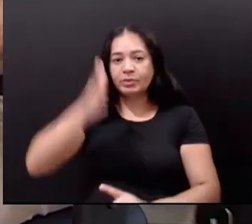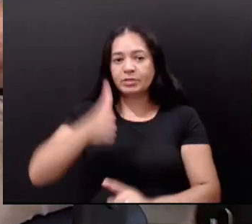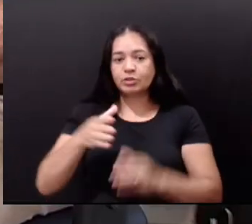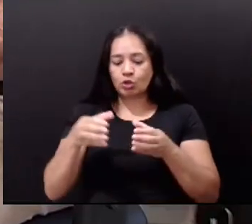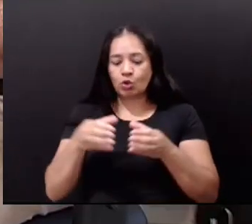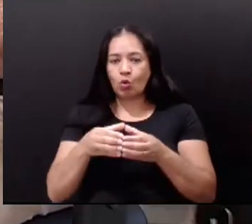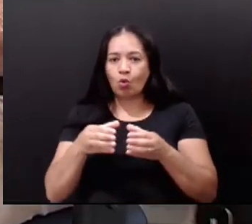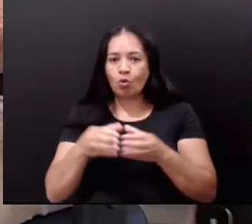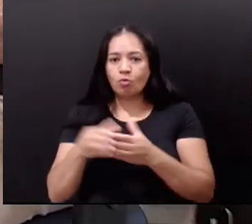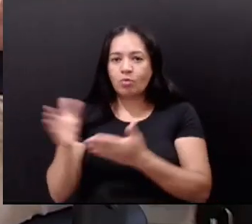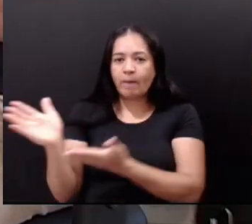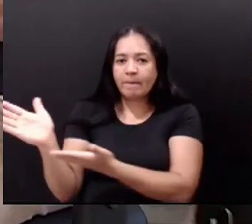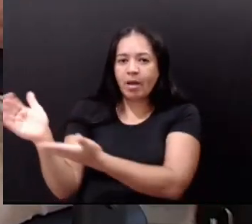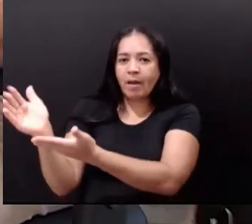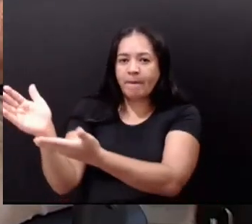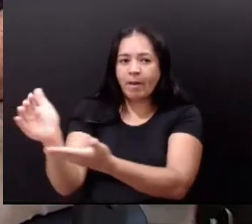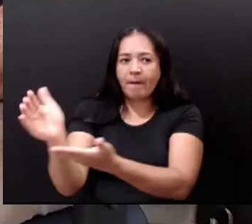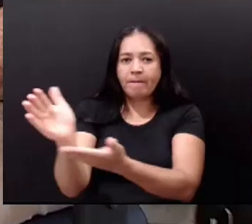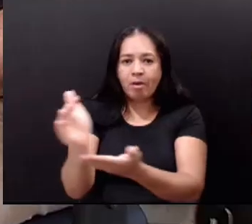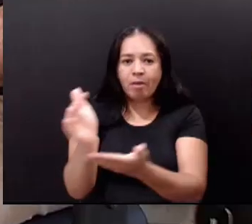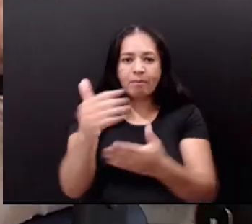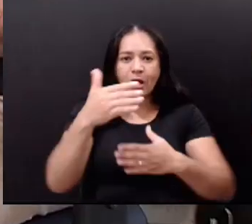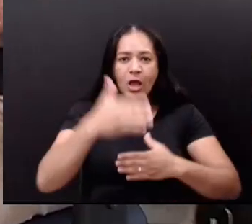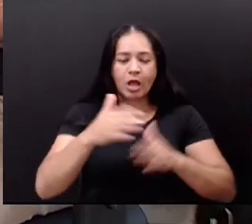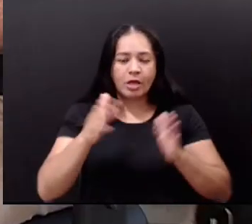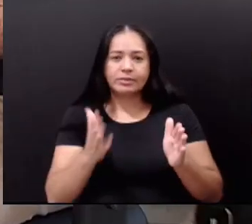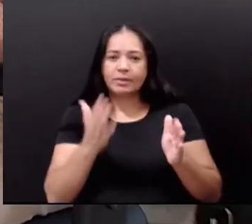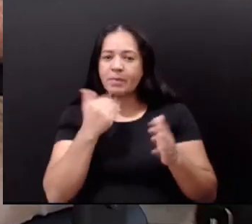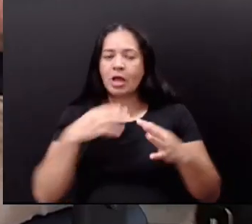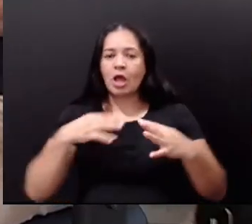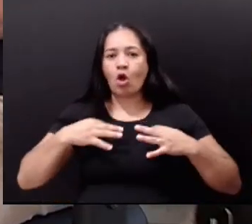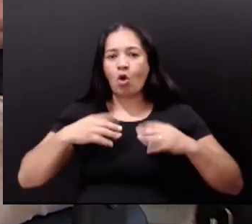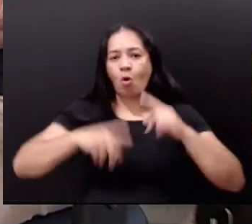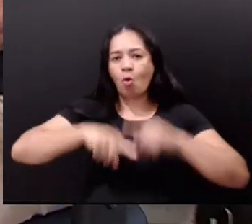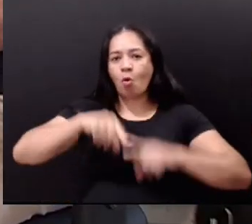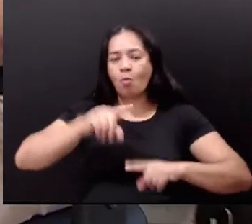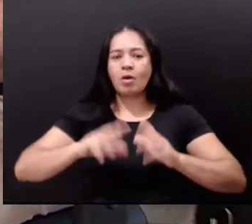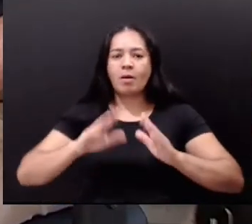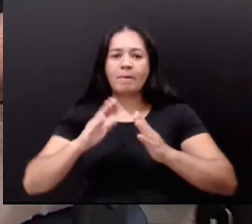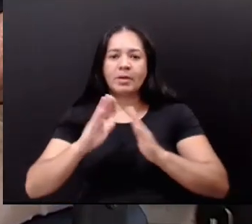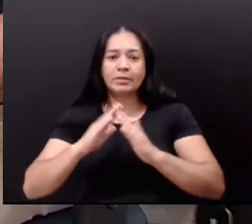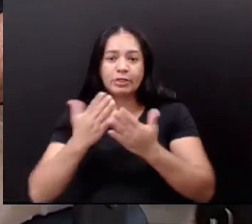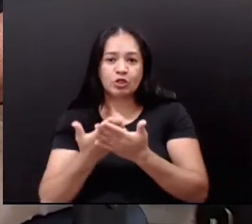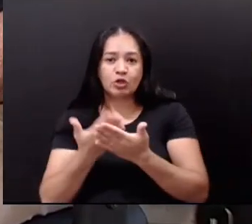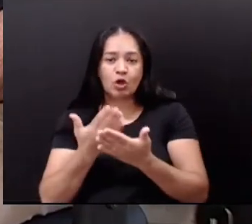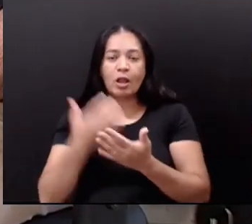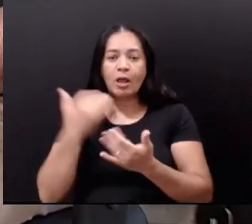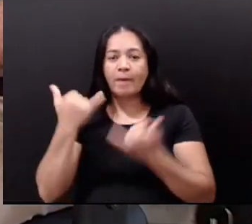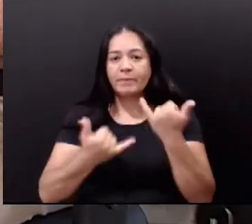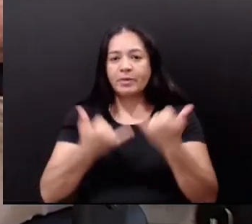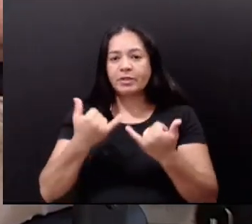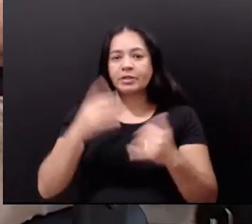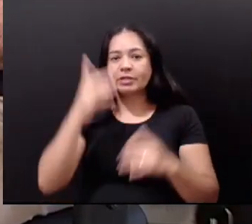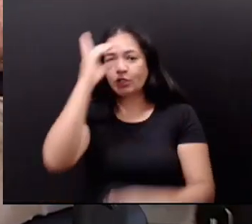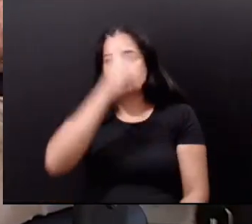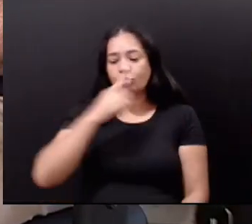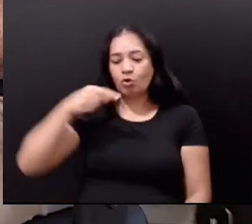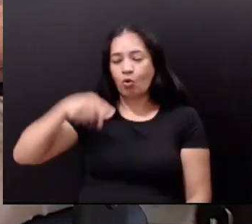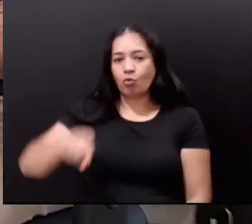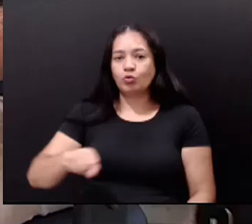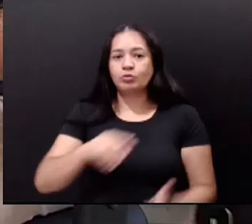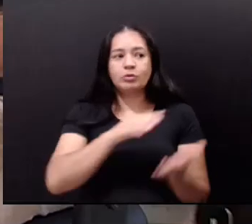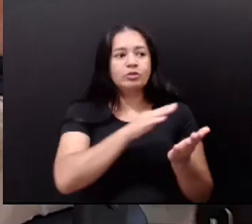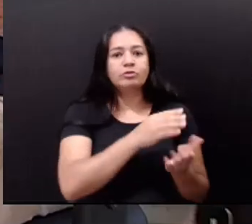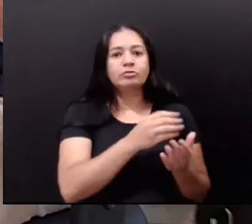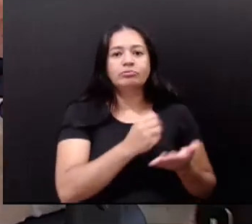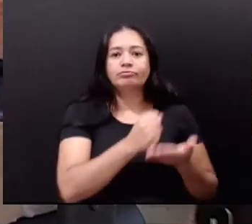comida, cesta básica, roupa, material escolar, brinquedo, o que tinha, e no último domingo fazia uma distribuição. Começou com algumas pessoas